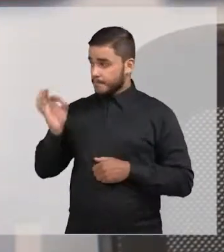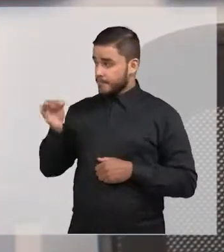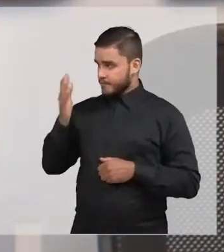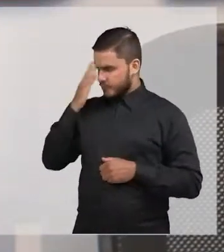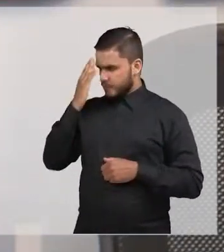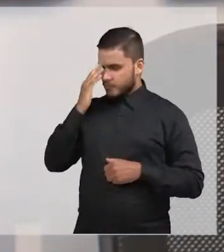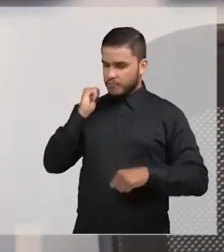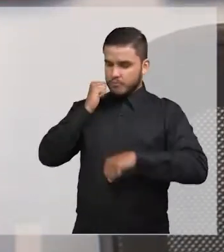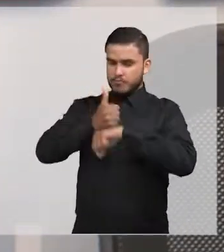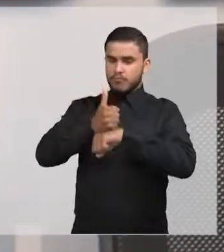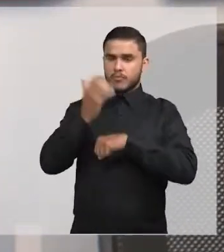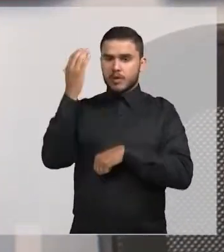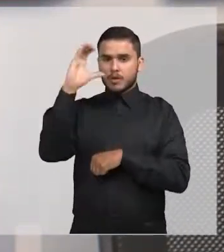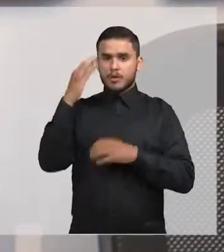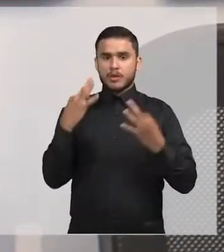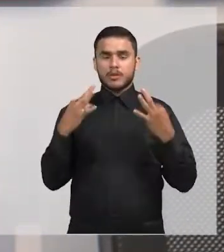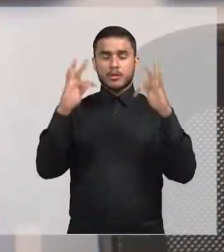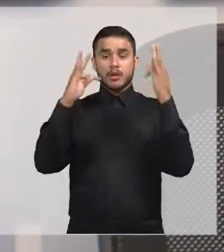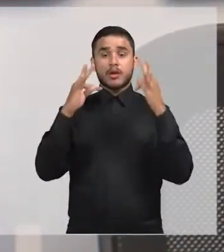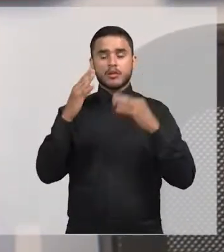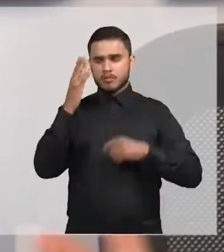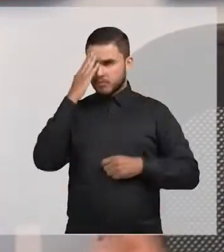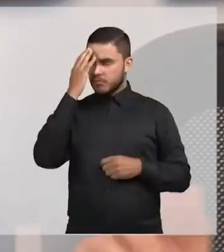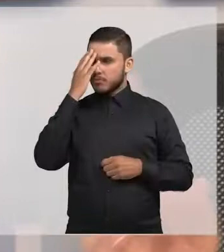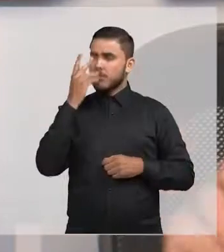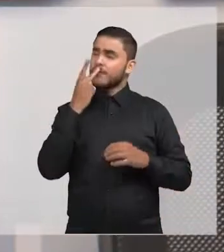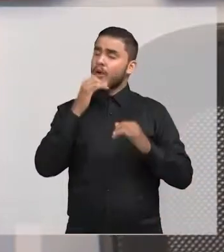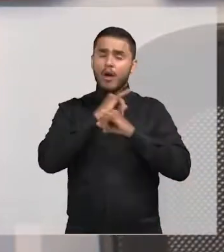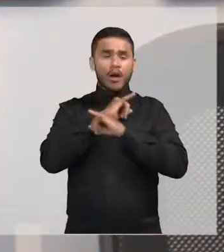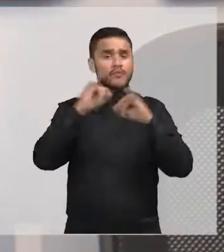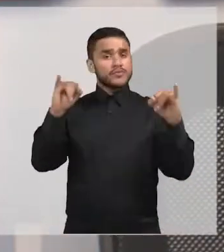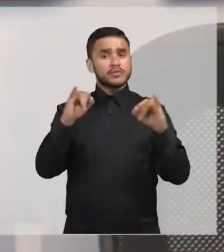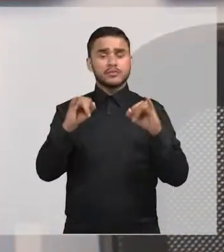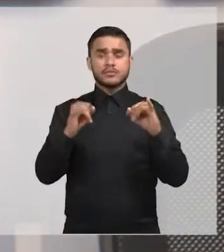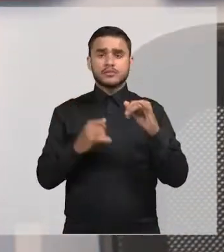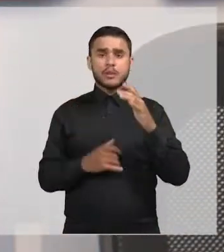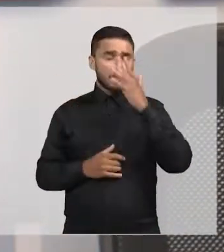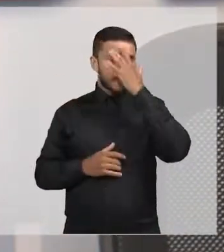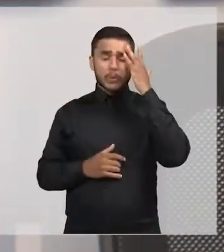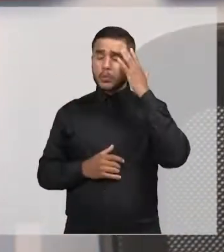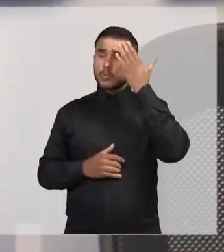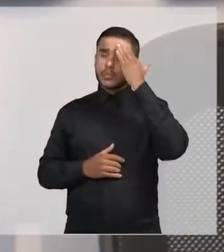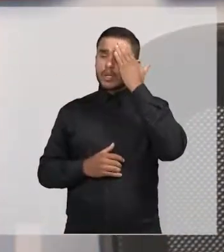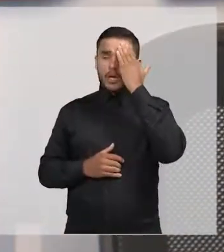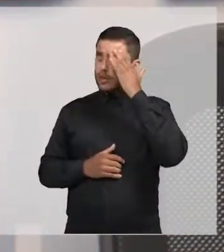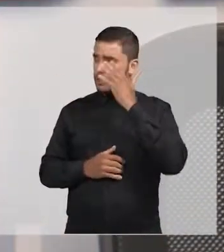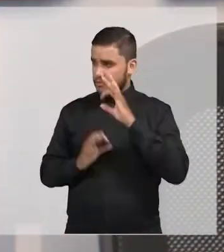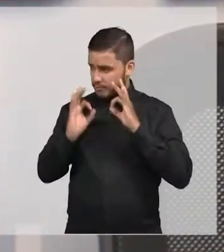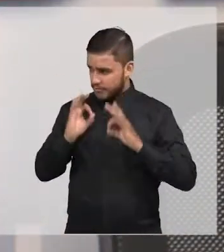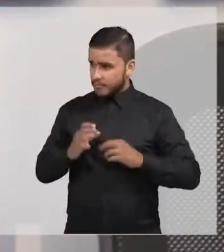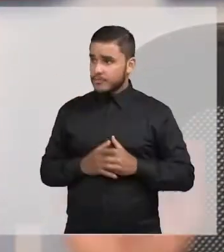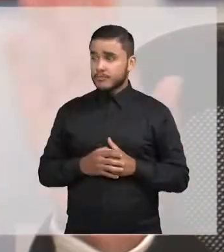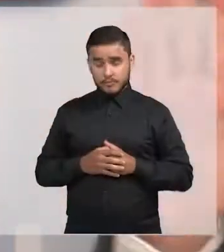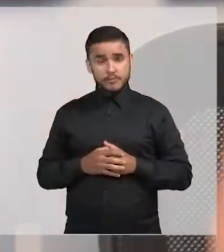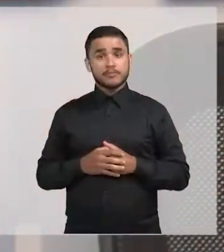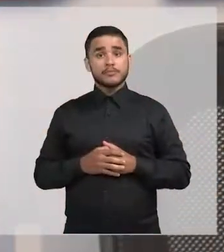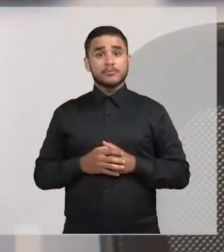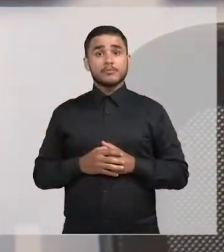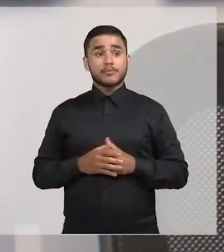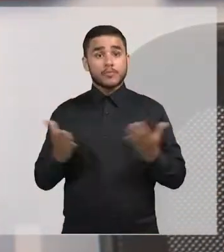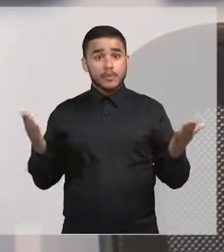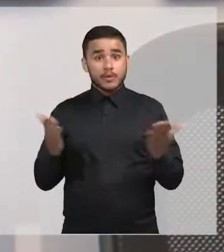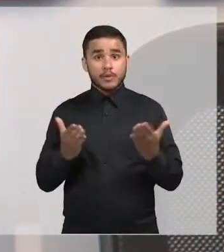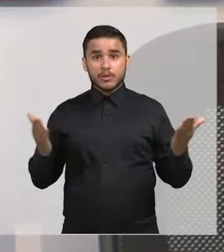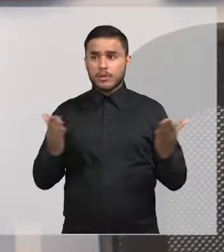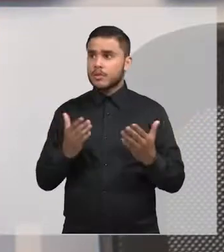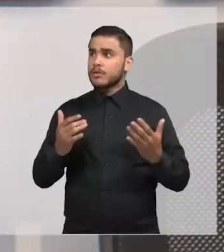ministro da Ciência e Tecnologia, ele dá um recado tão simples e objetivo que às vezes passa despercebido. Chegou o fim da